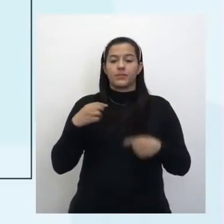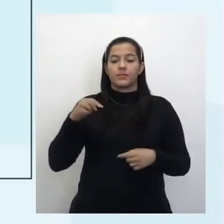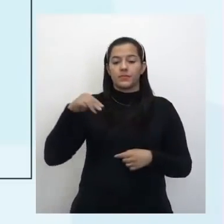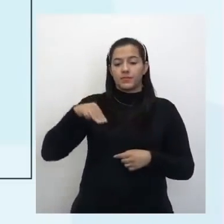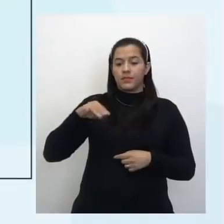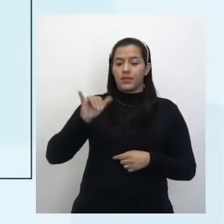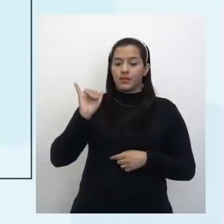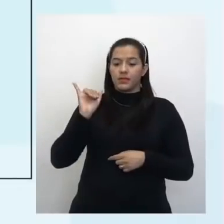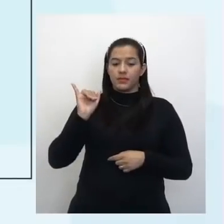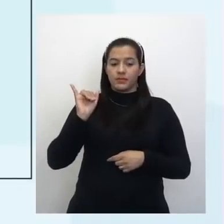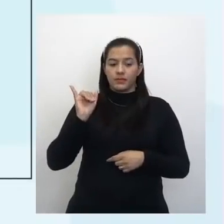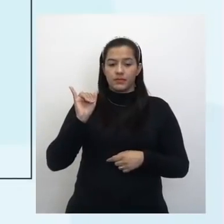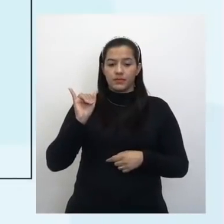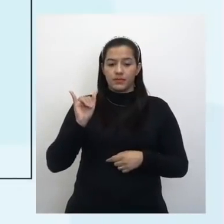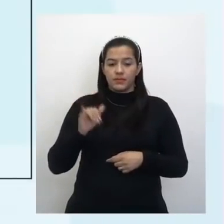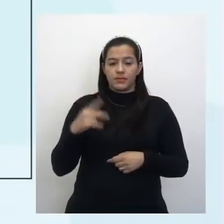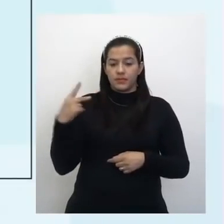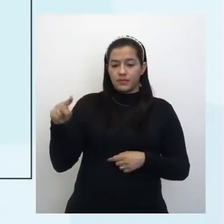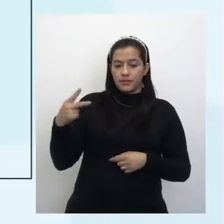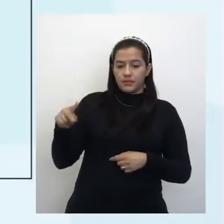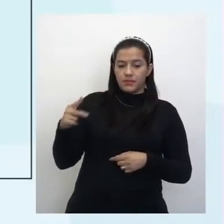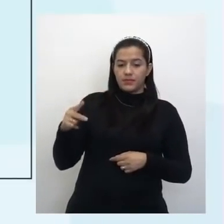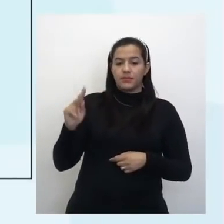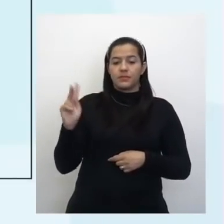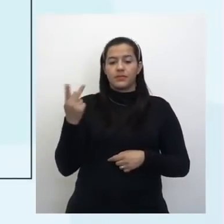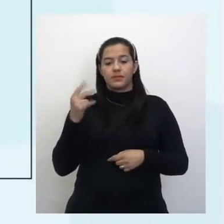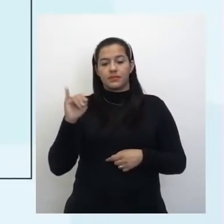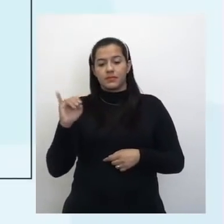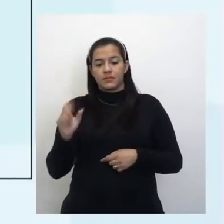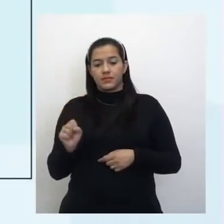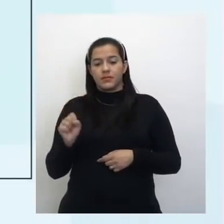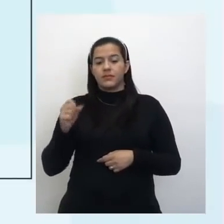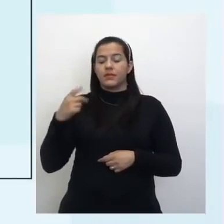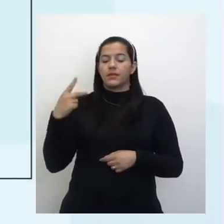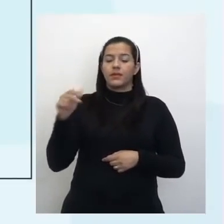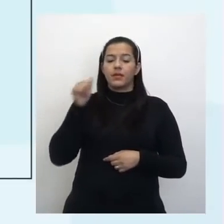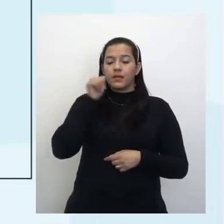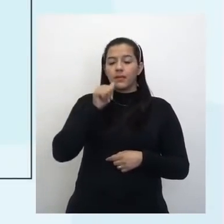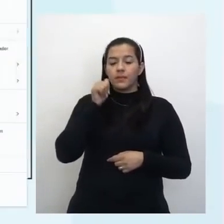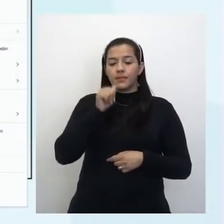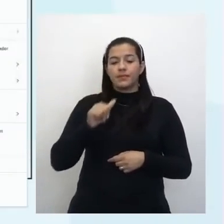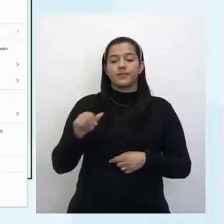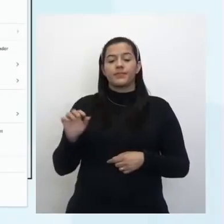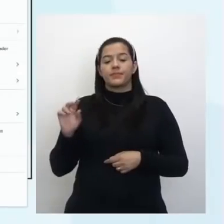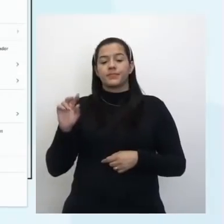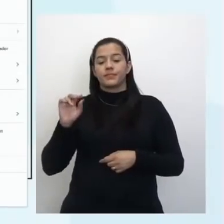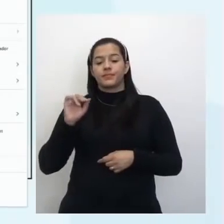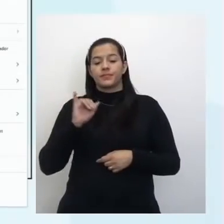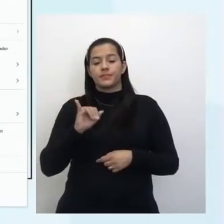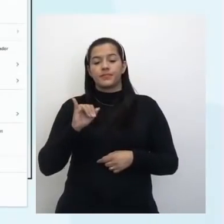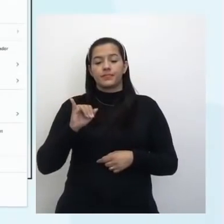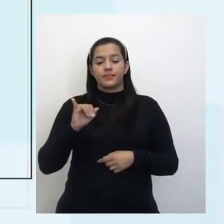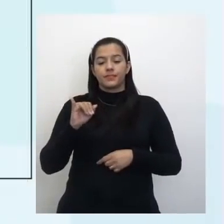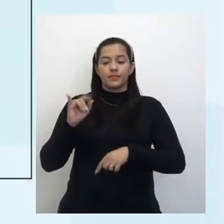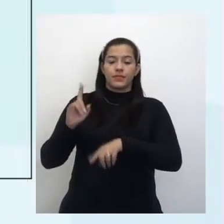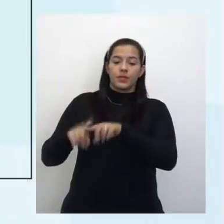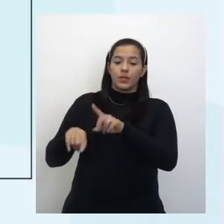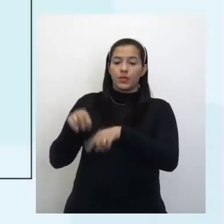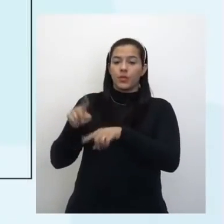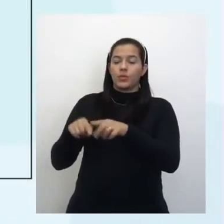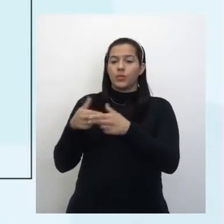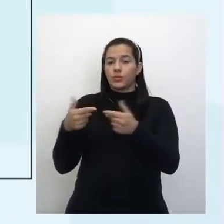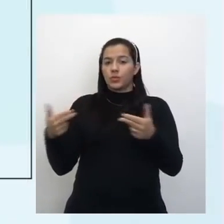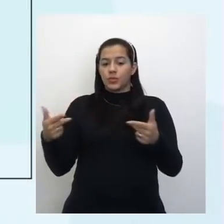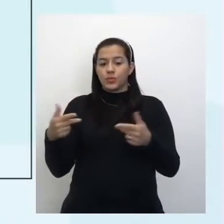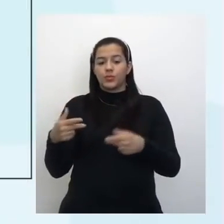mas mai dele res dela for dele no sentido